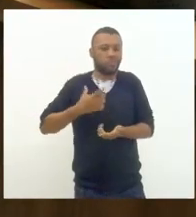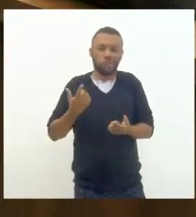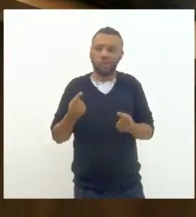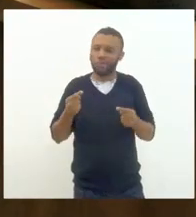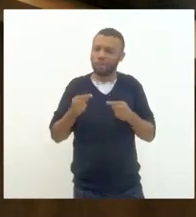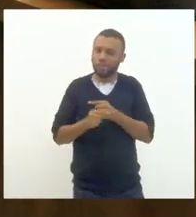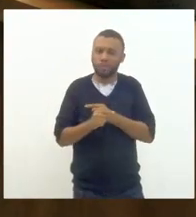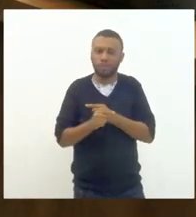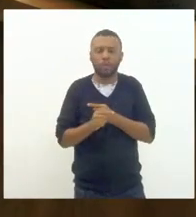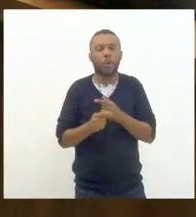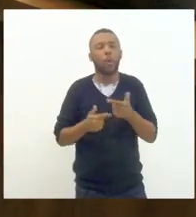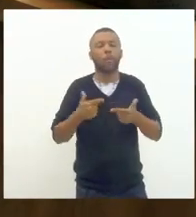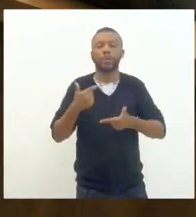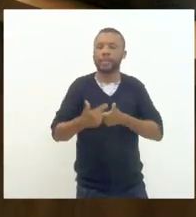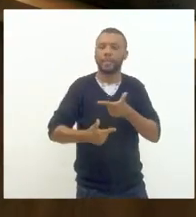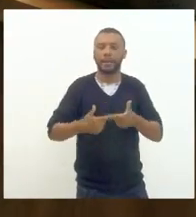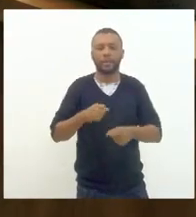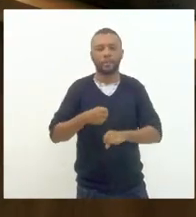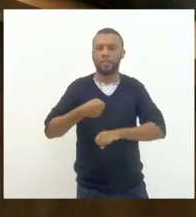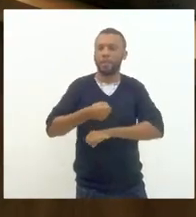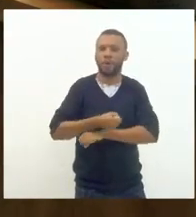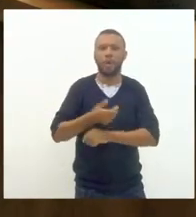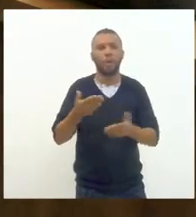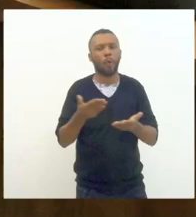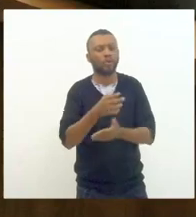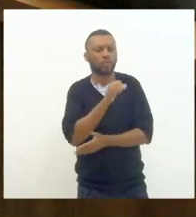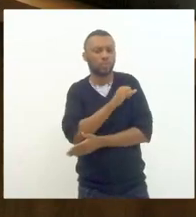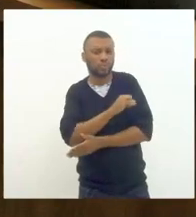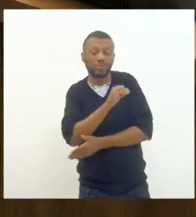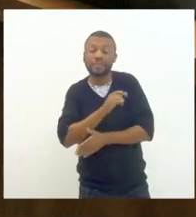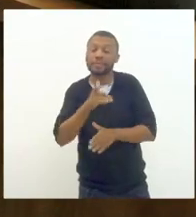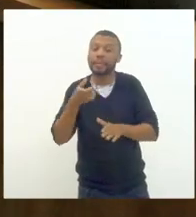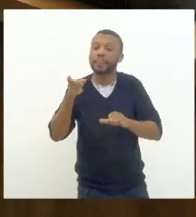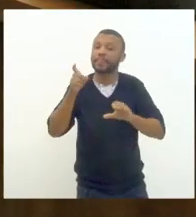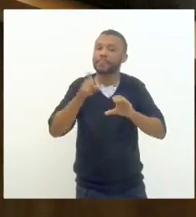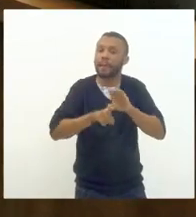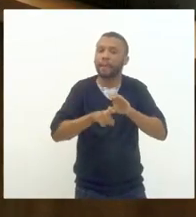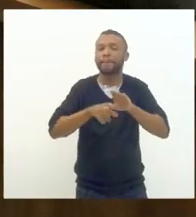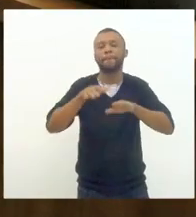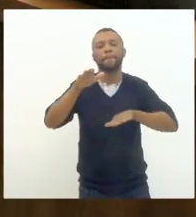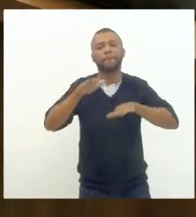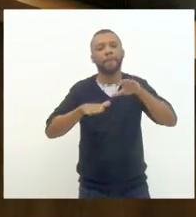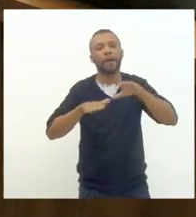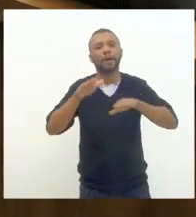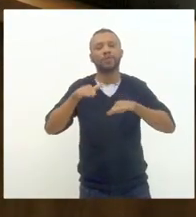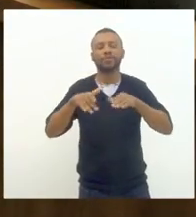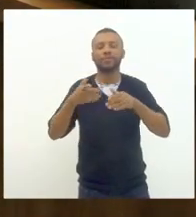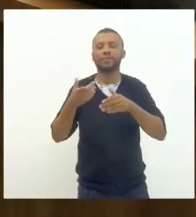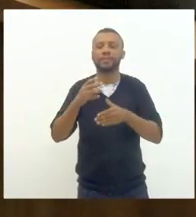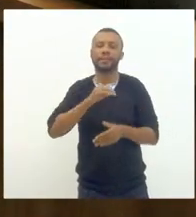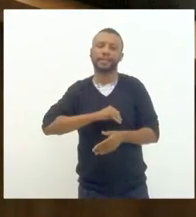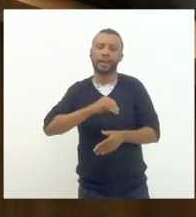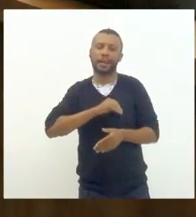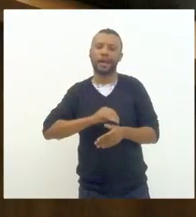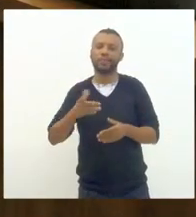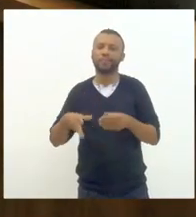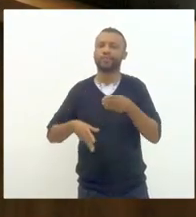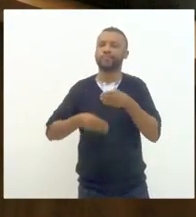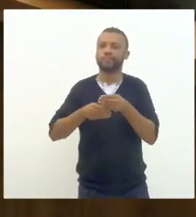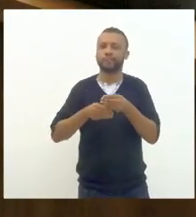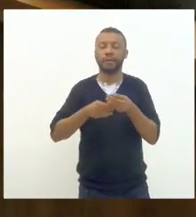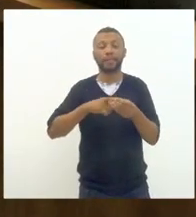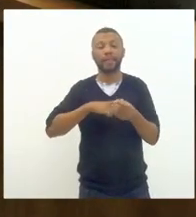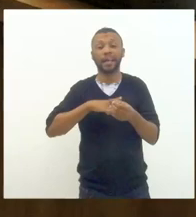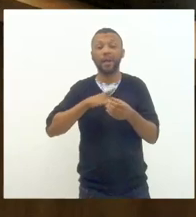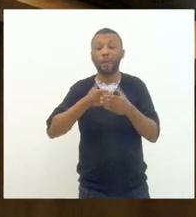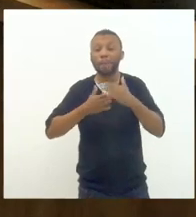hoje o trabalhador e a trabalhadora fluminense, que dependeria dessa recomposição salarial para ter um